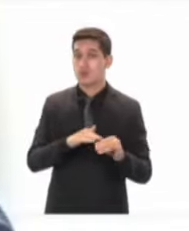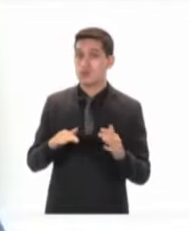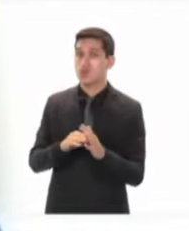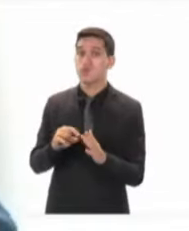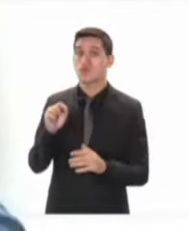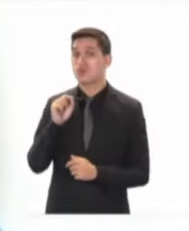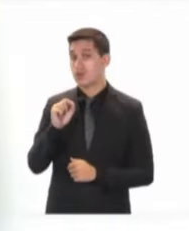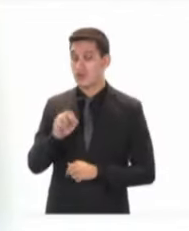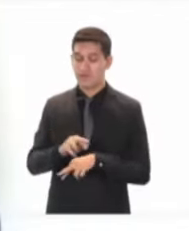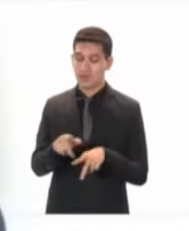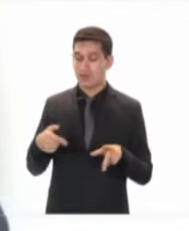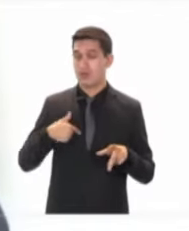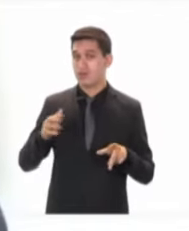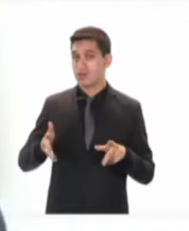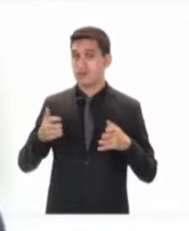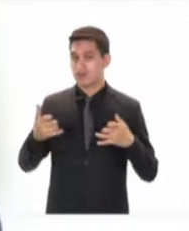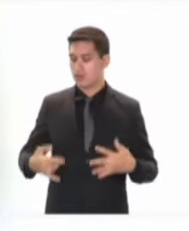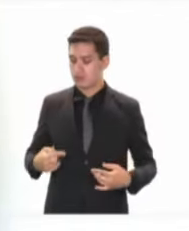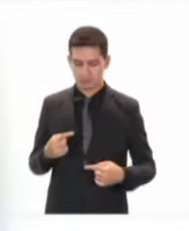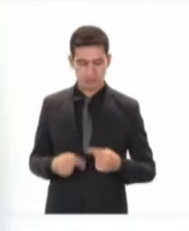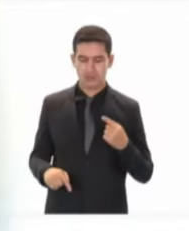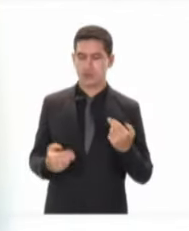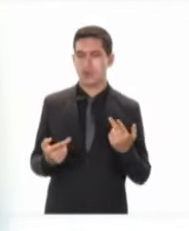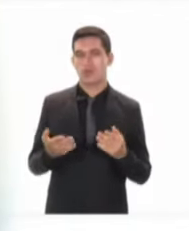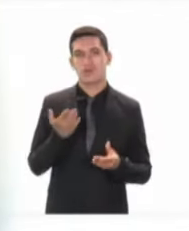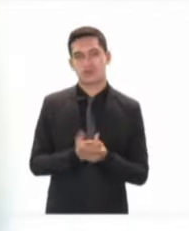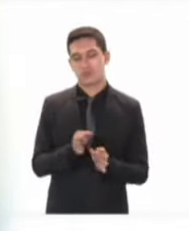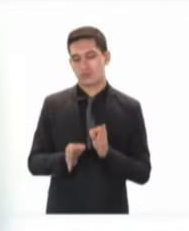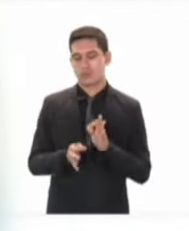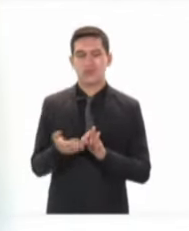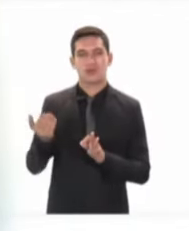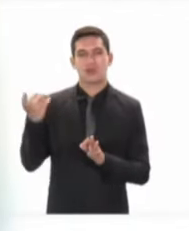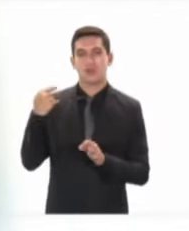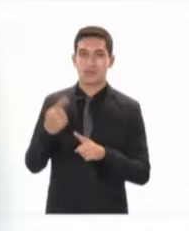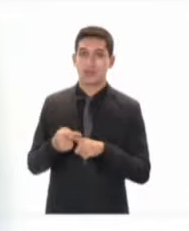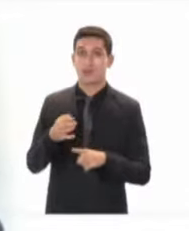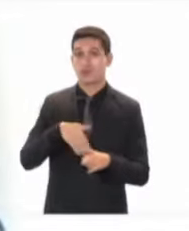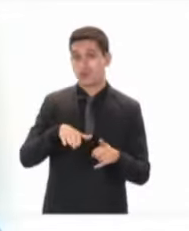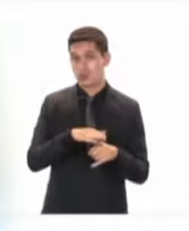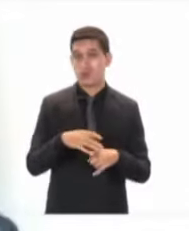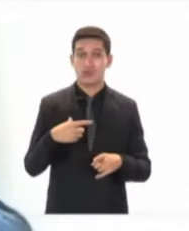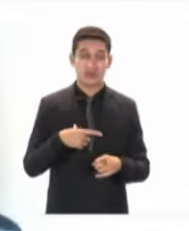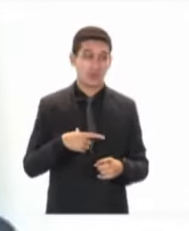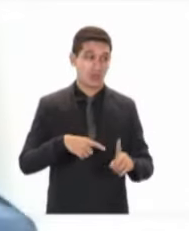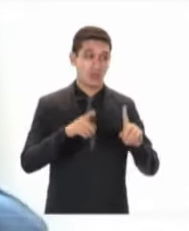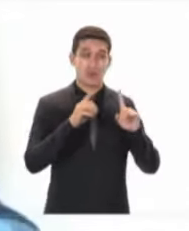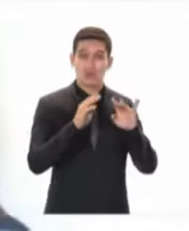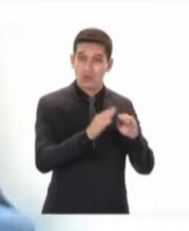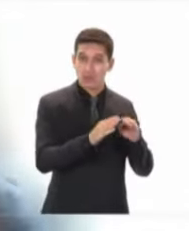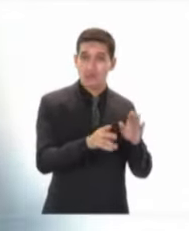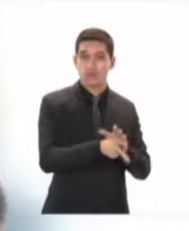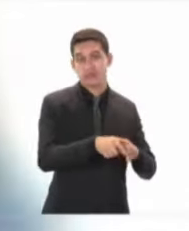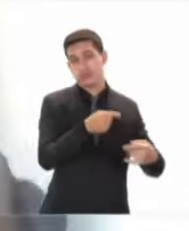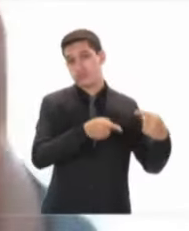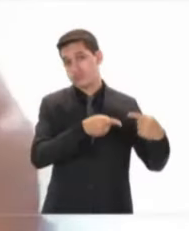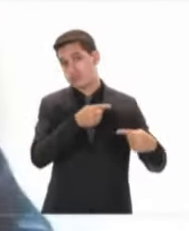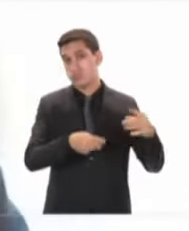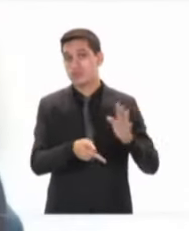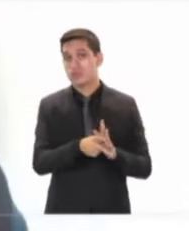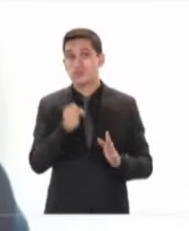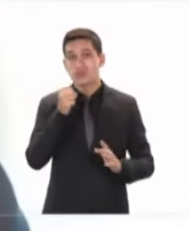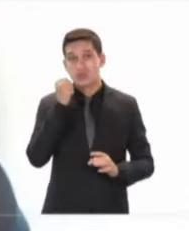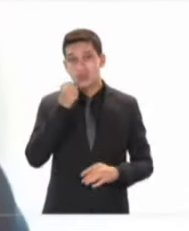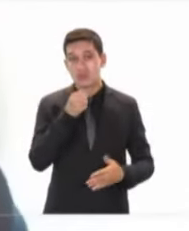citei, não são aplicáveis como precedente, porque eles se voltavam predominantemente à disputa de vaga de senador quando